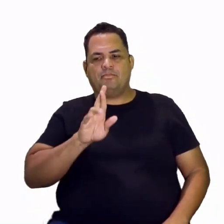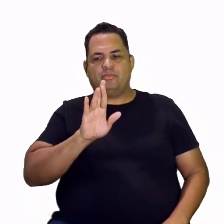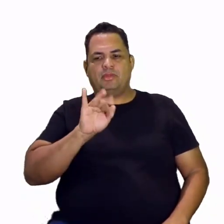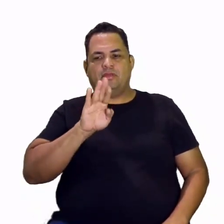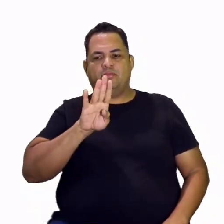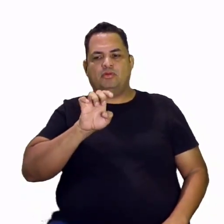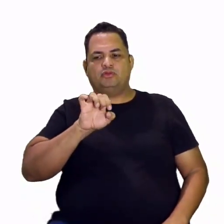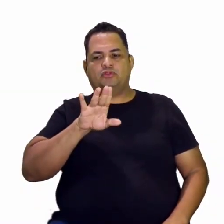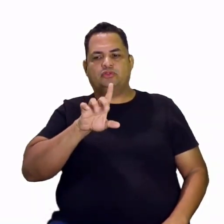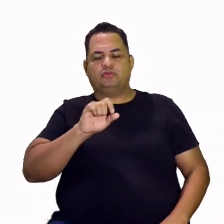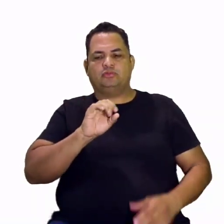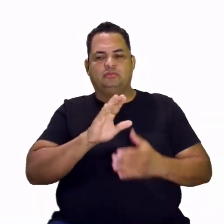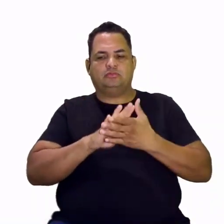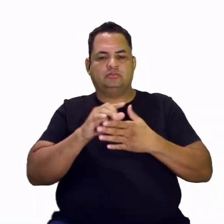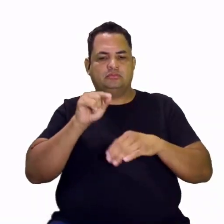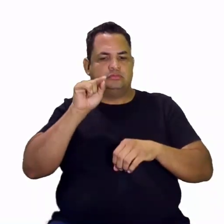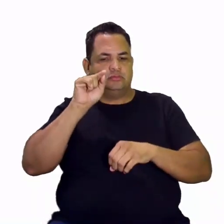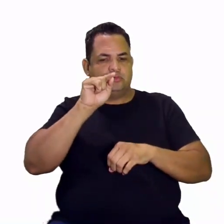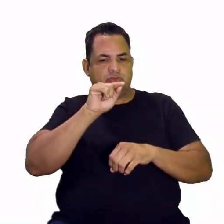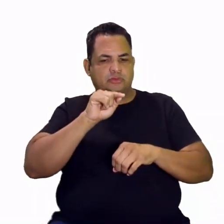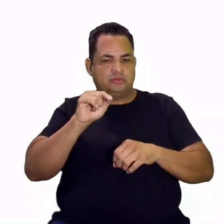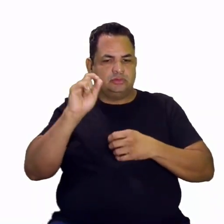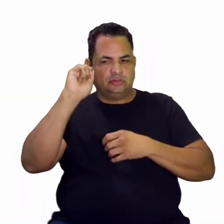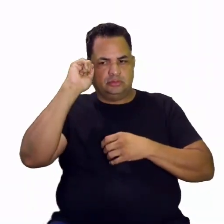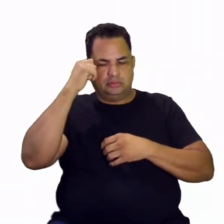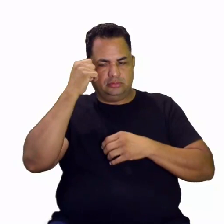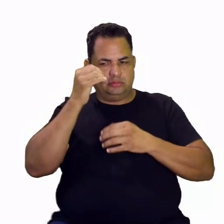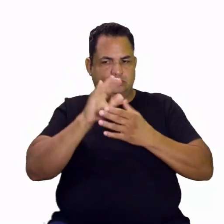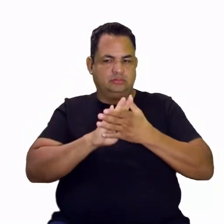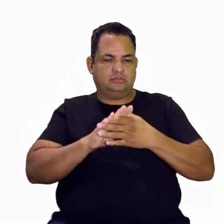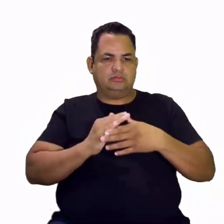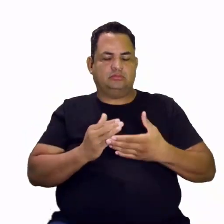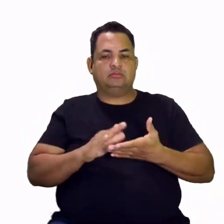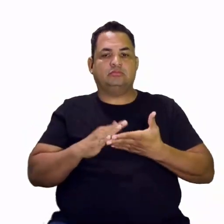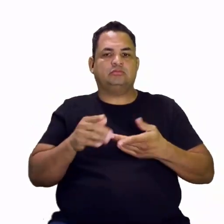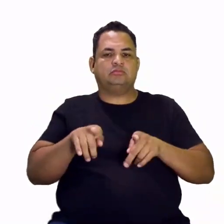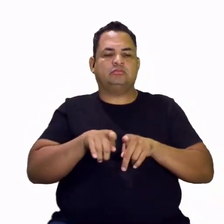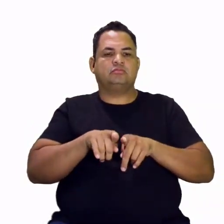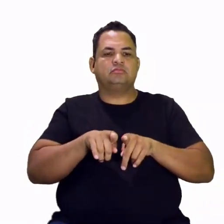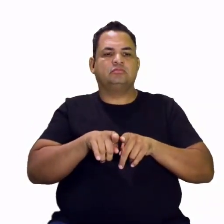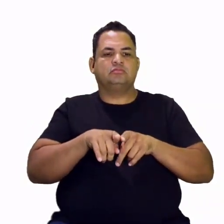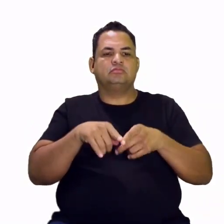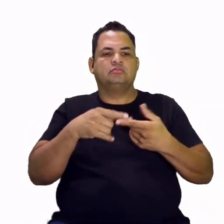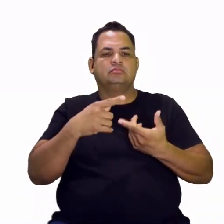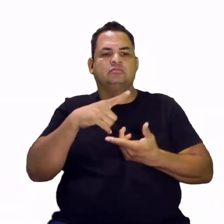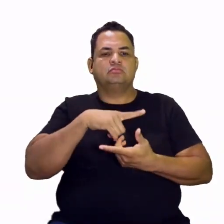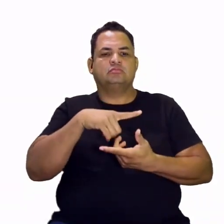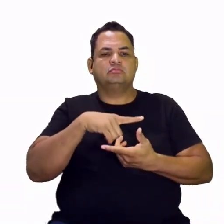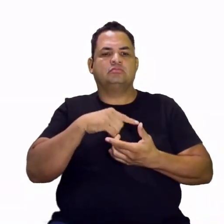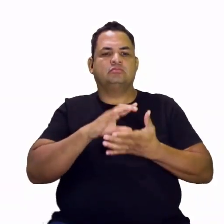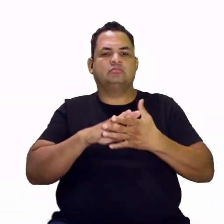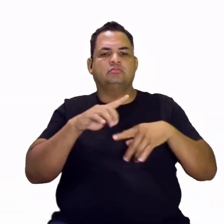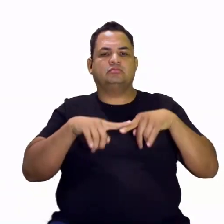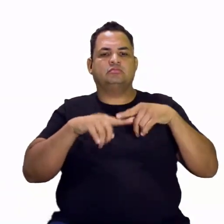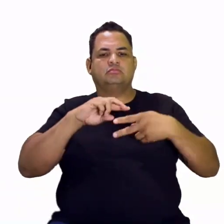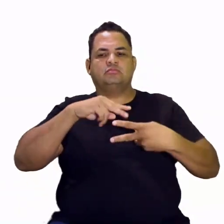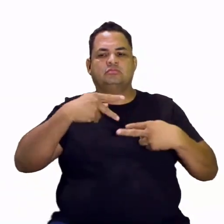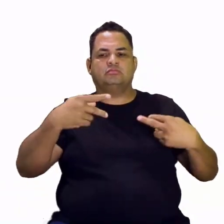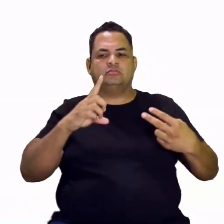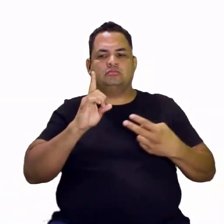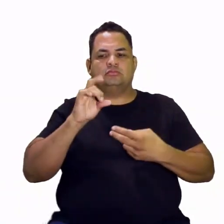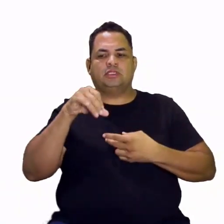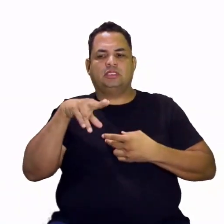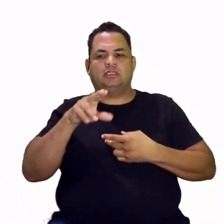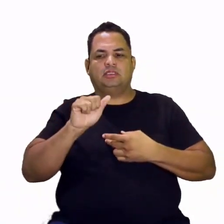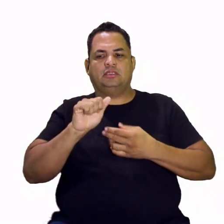aqueles pontinhos escuros, tá? No seu citoplasma ou citosol. E você vai ter o material genético DNA,